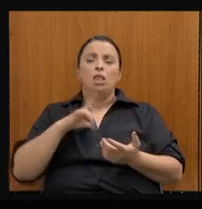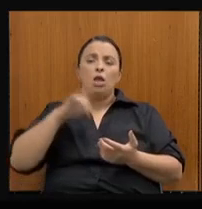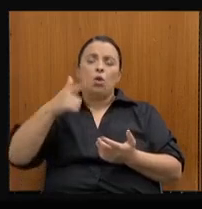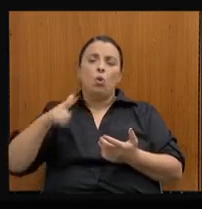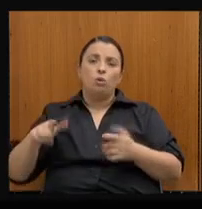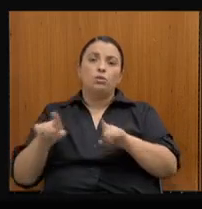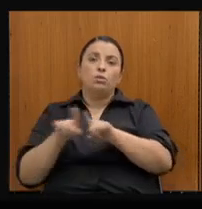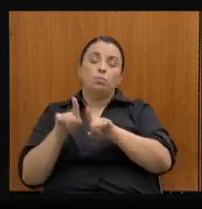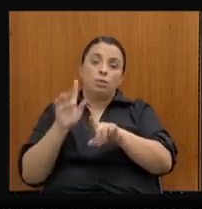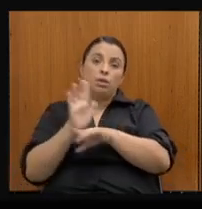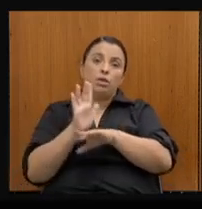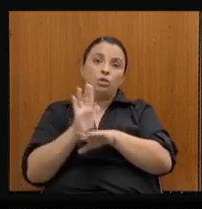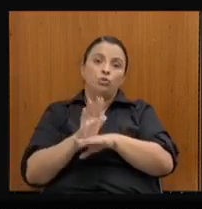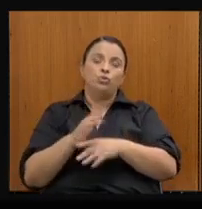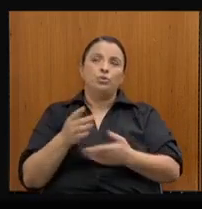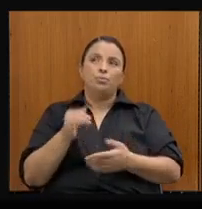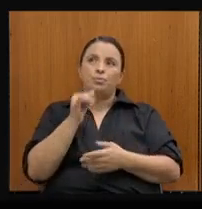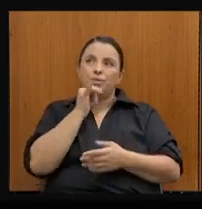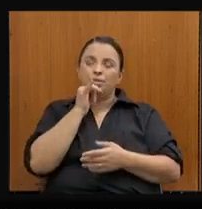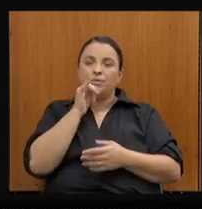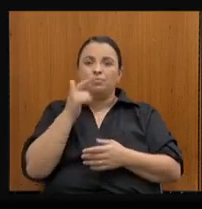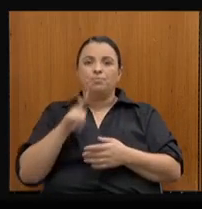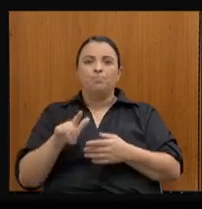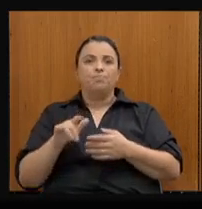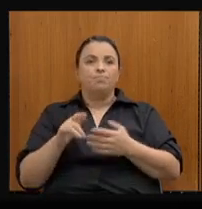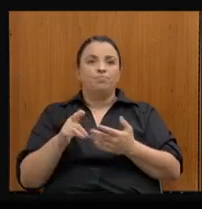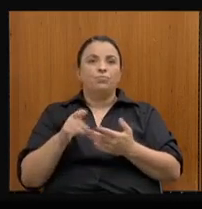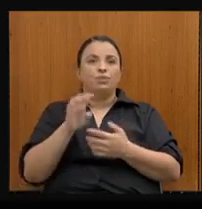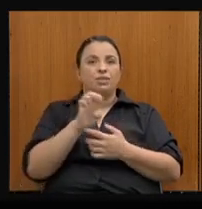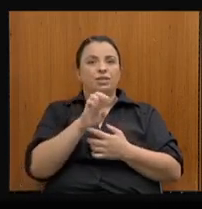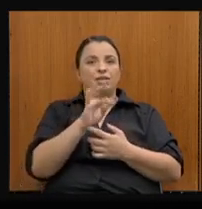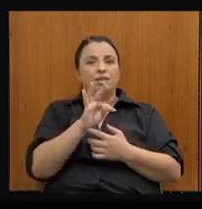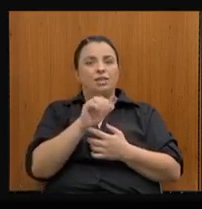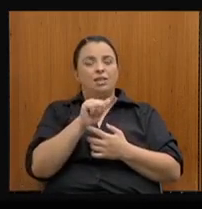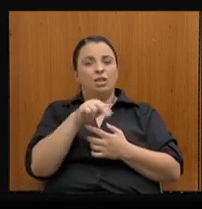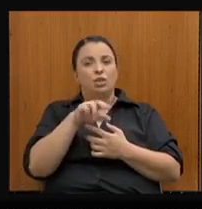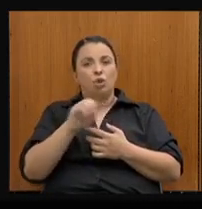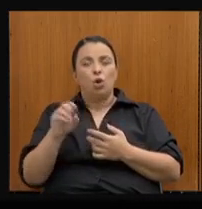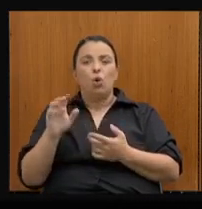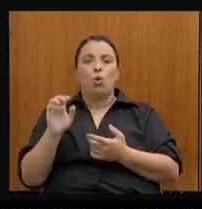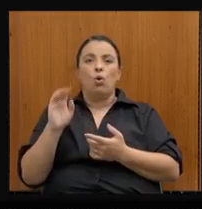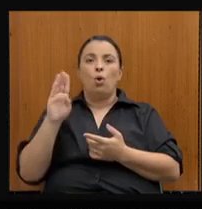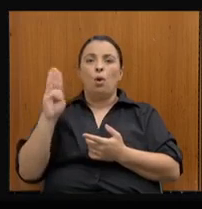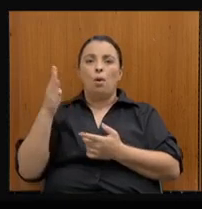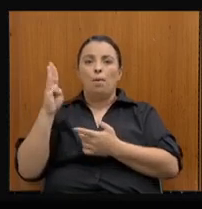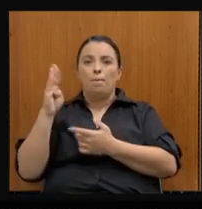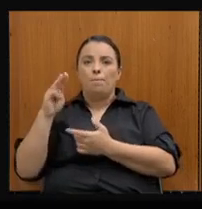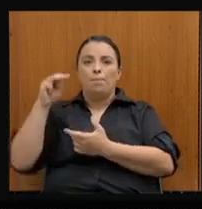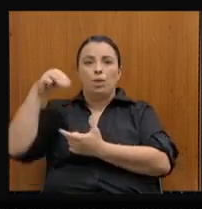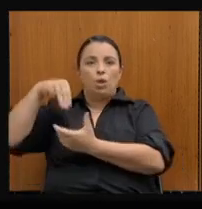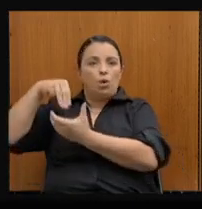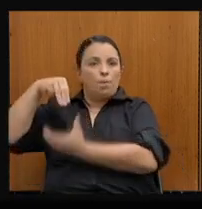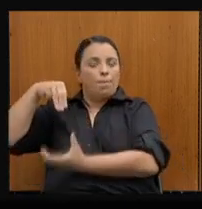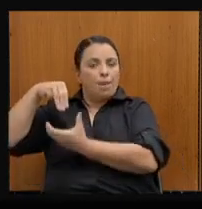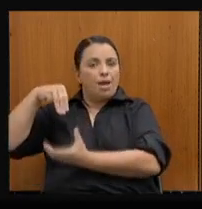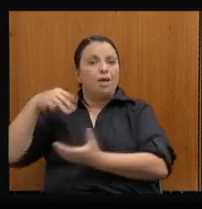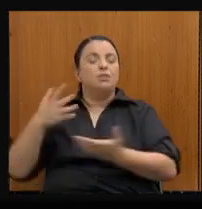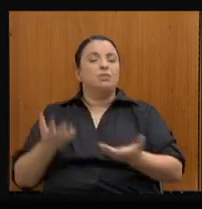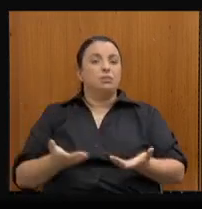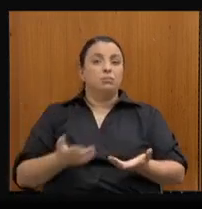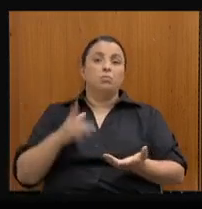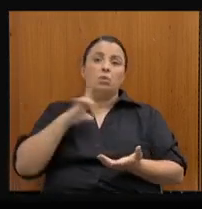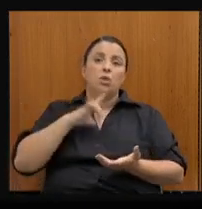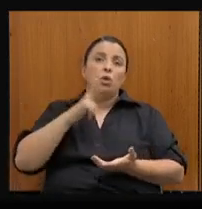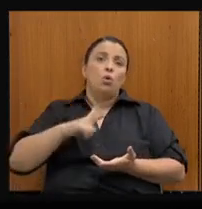trazer daqui a pouco também a questão do etanol questão da biomassa então existem outras maneiras